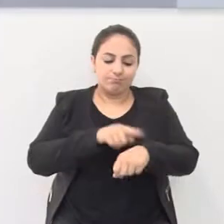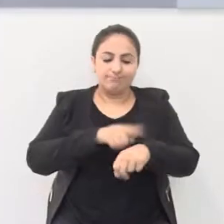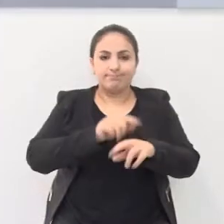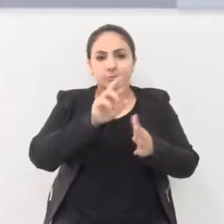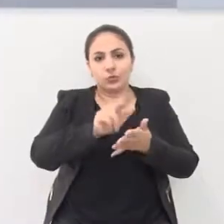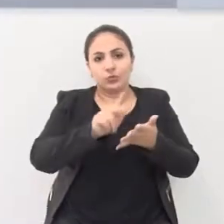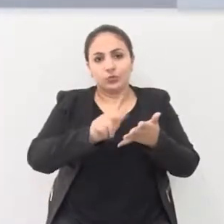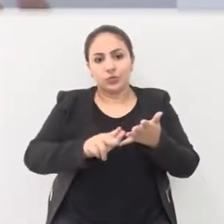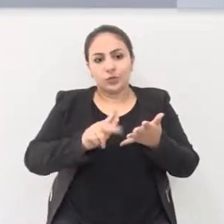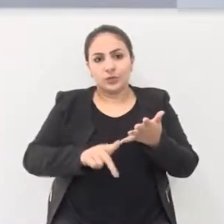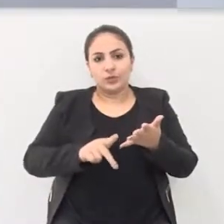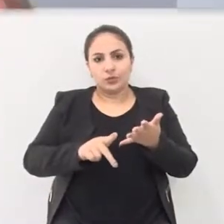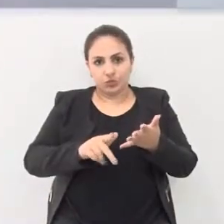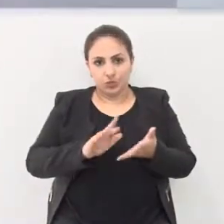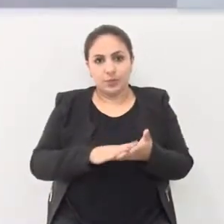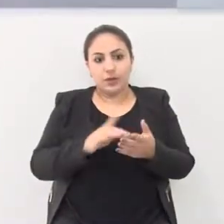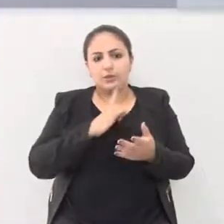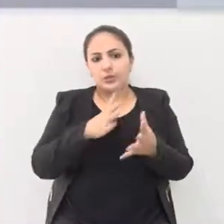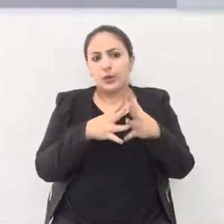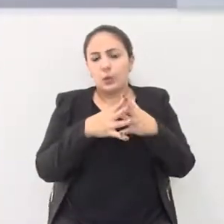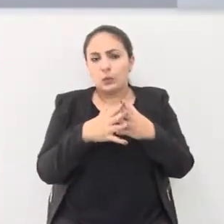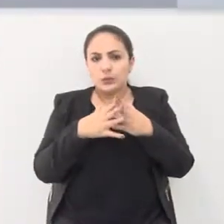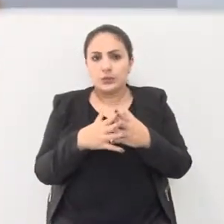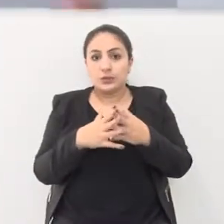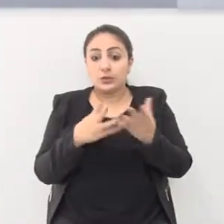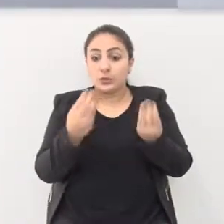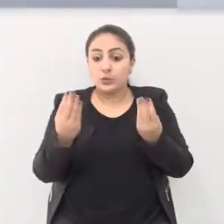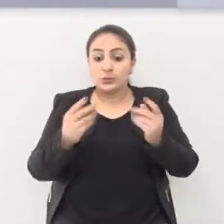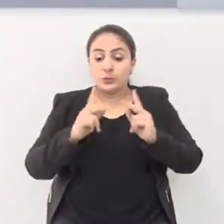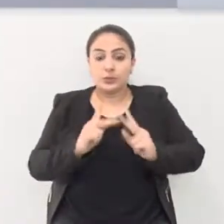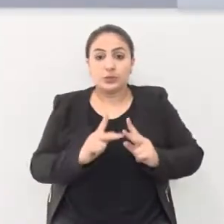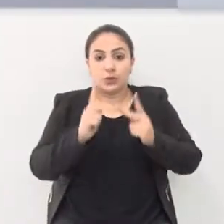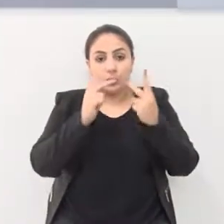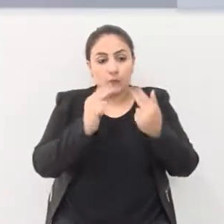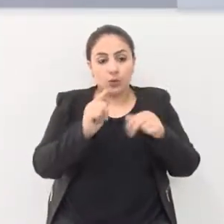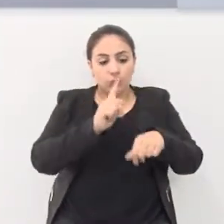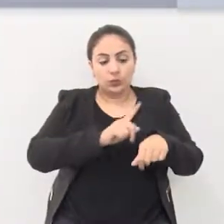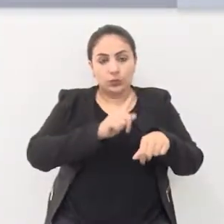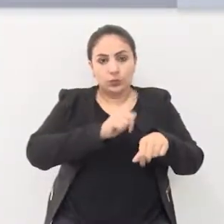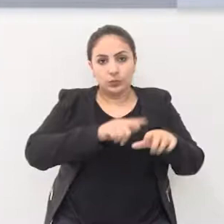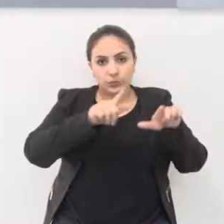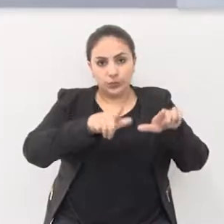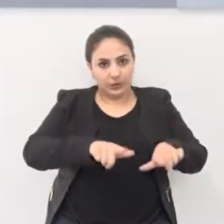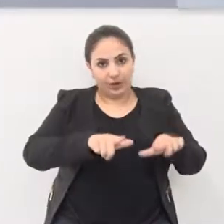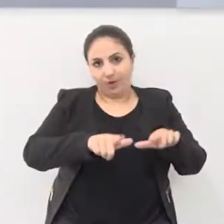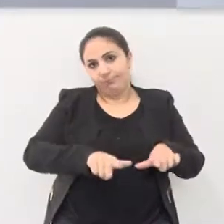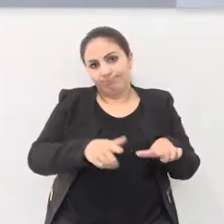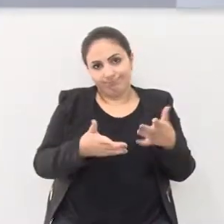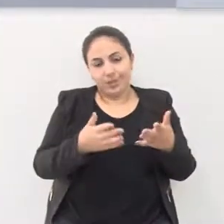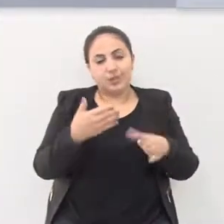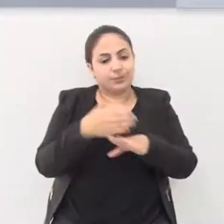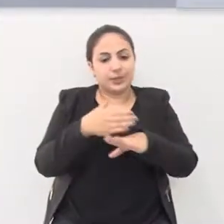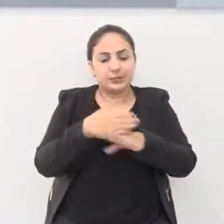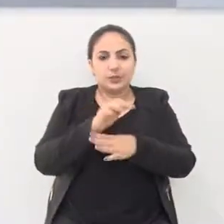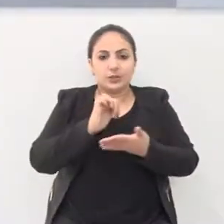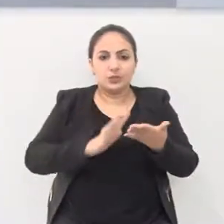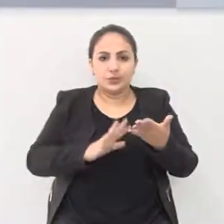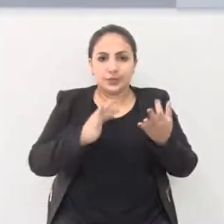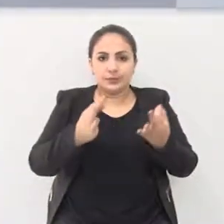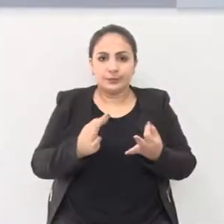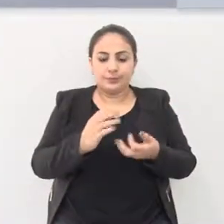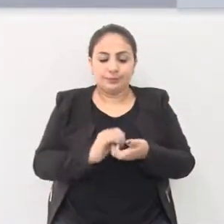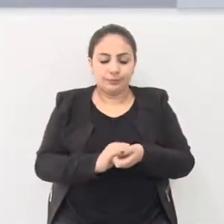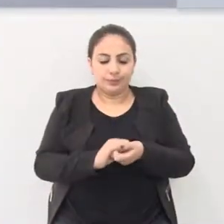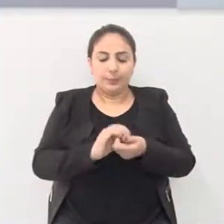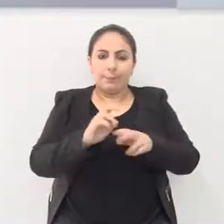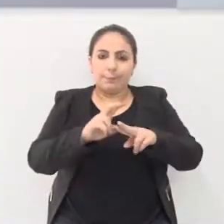horários diferentes para não dar aquela confusão de muitas pessoas estarem no mesmo lugar ao mesmo tempo e não participarem das atividades como